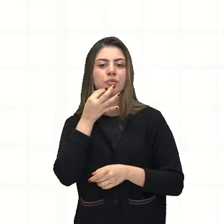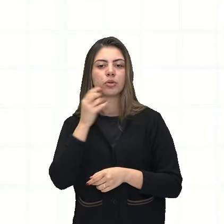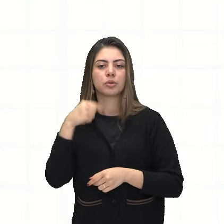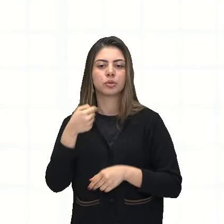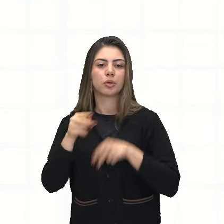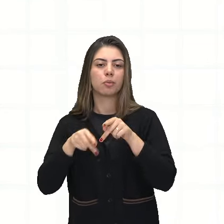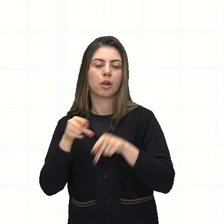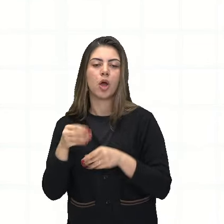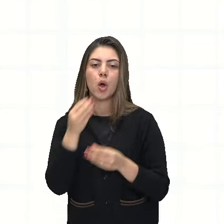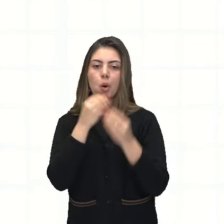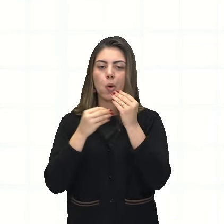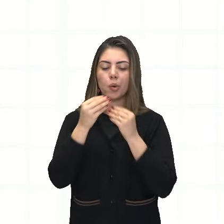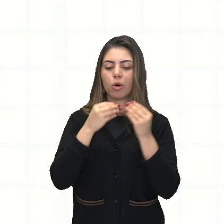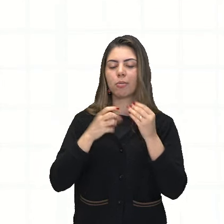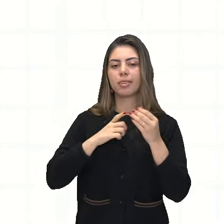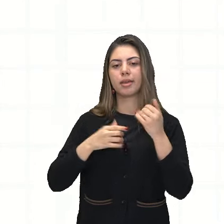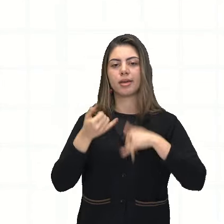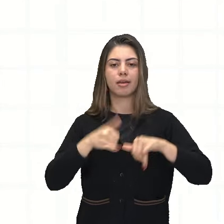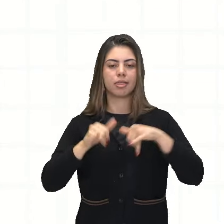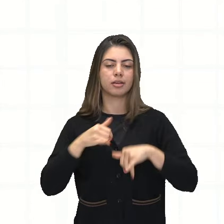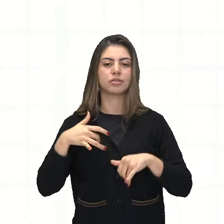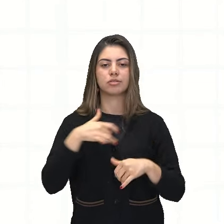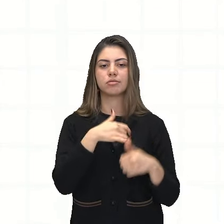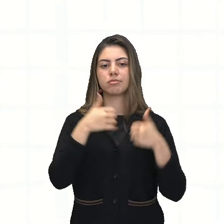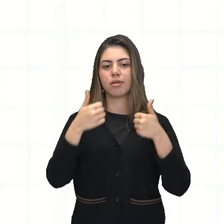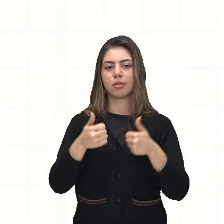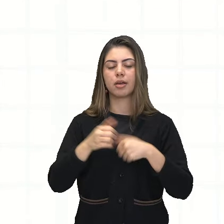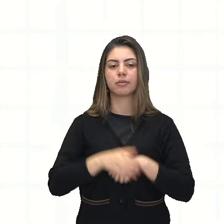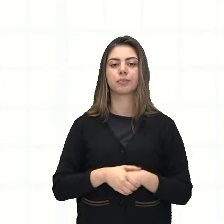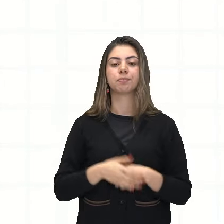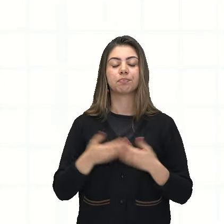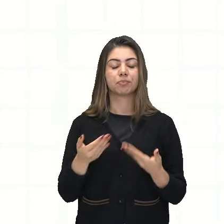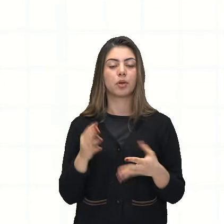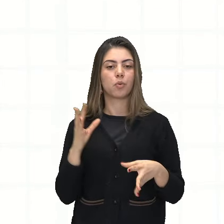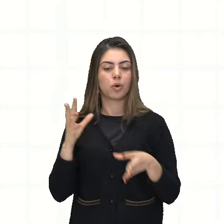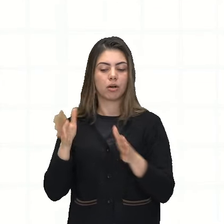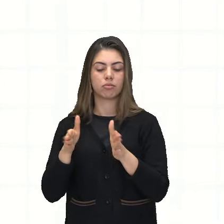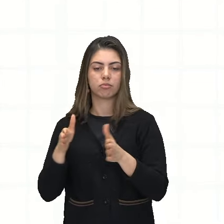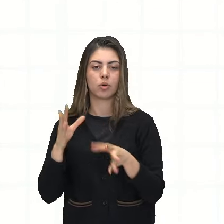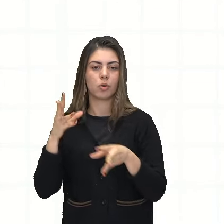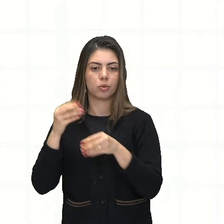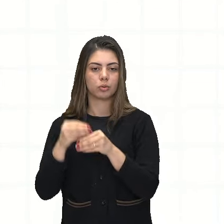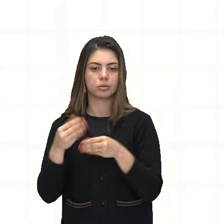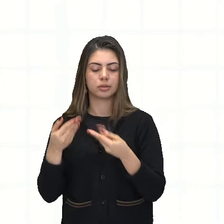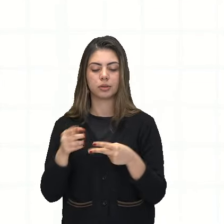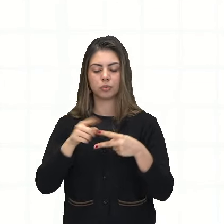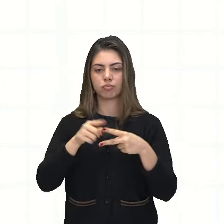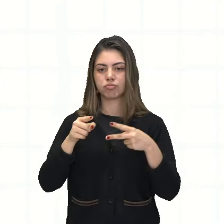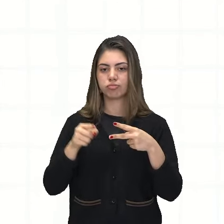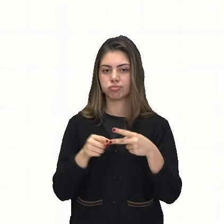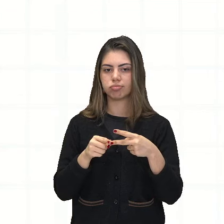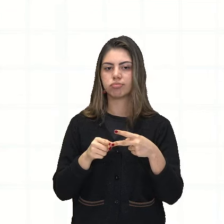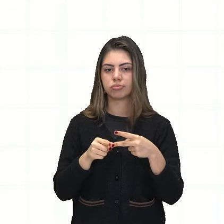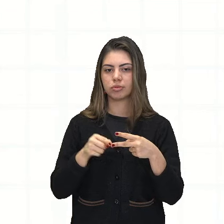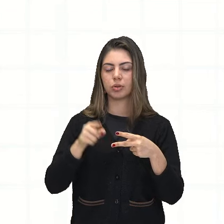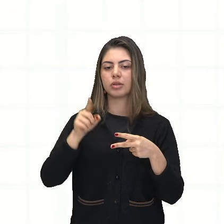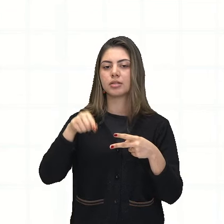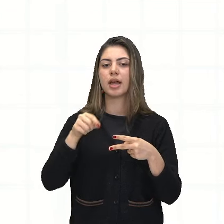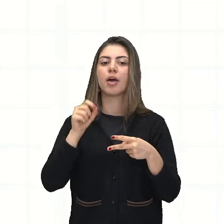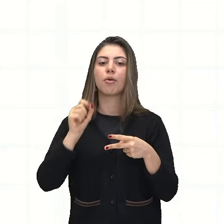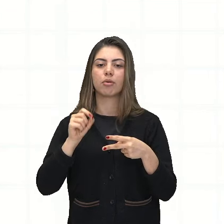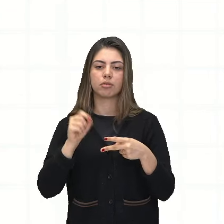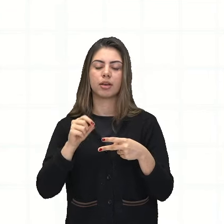uma refeição energética e saudável. Conclusão, portanto, a combinação desses dois elementos